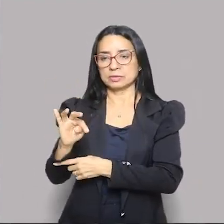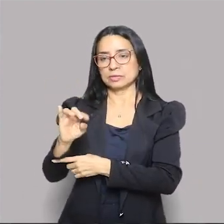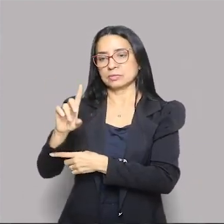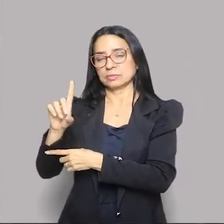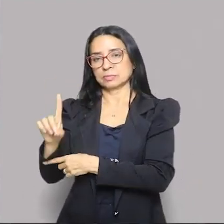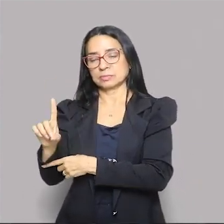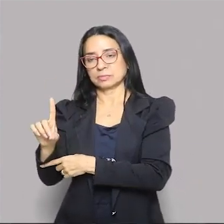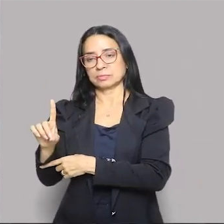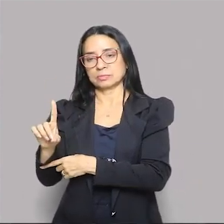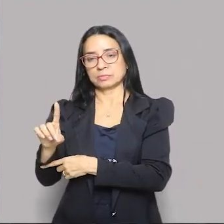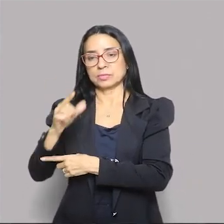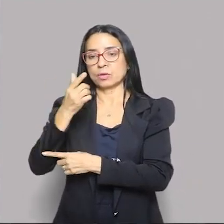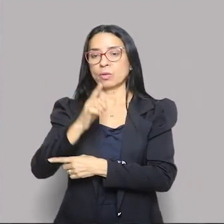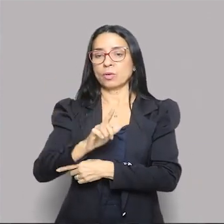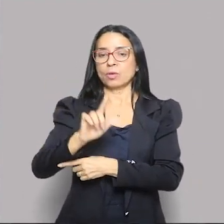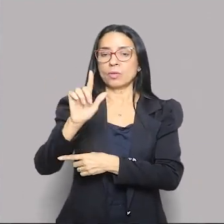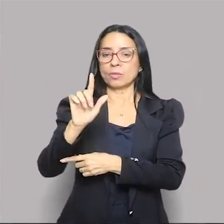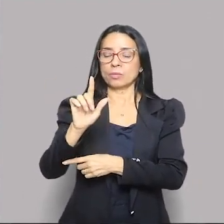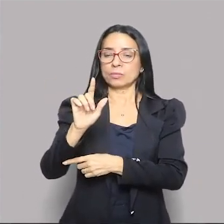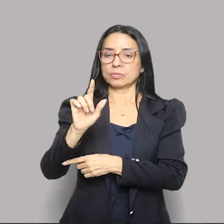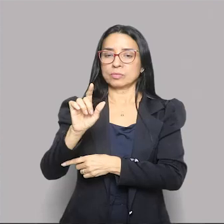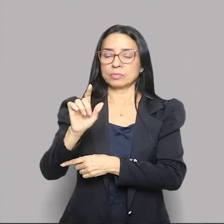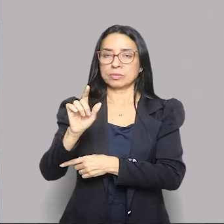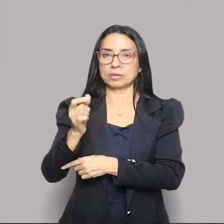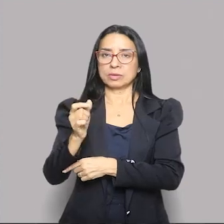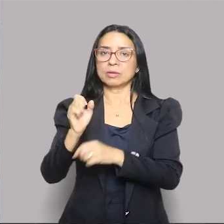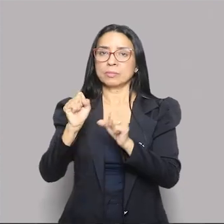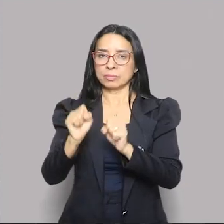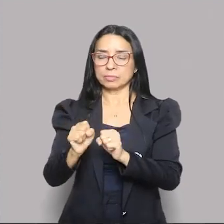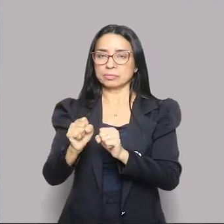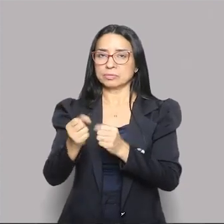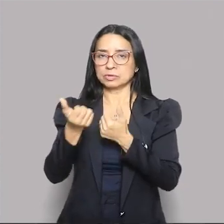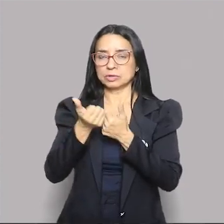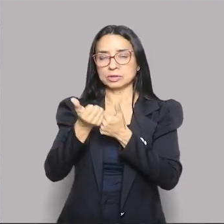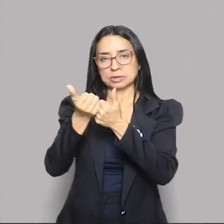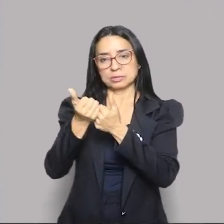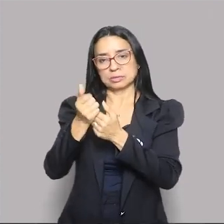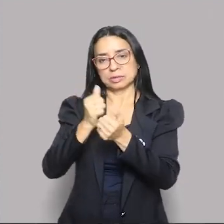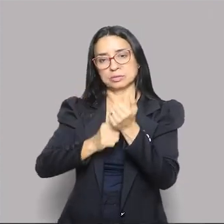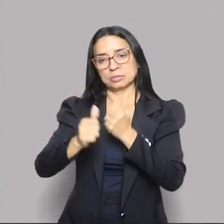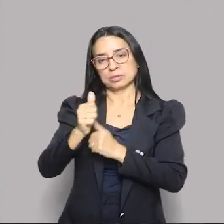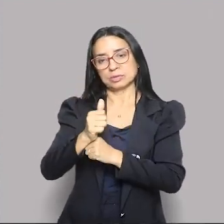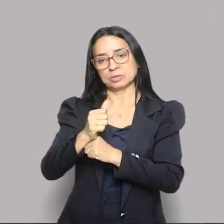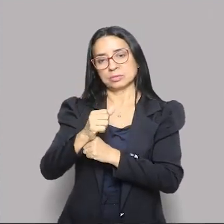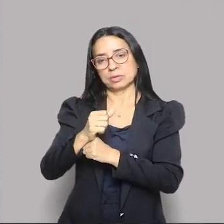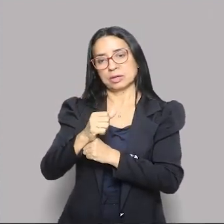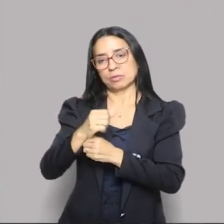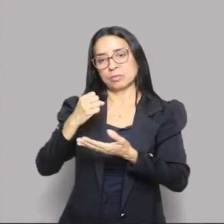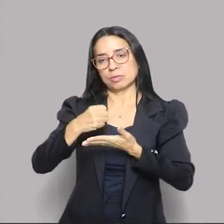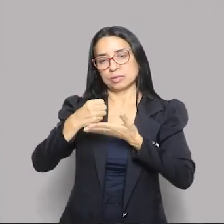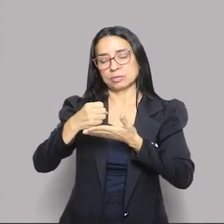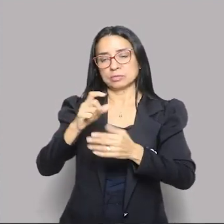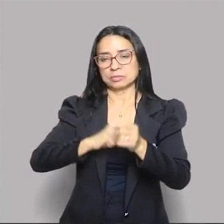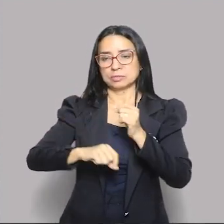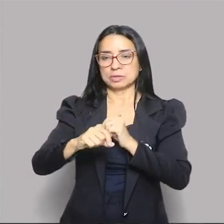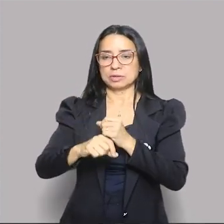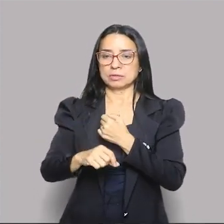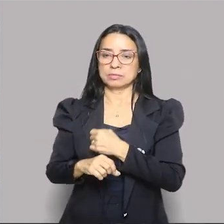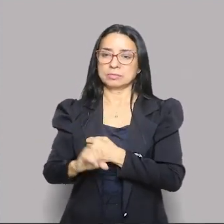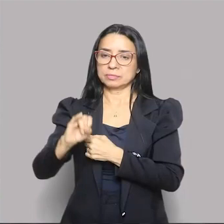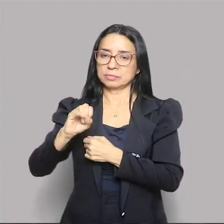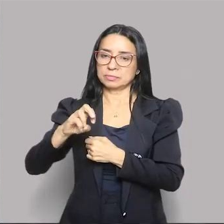Outro fator, e eu poderia tranquilamente substituir o corroborar por contribuir, que contribui para a inacessibilidade. Percebam